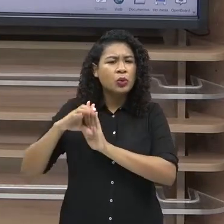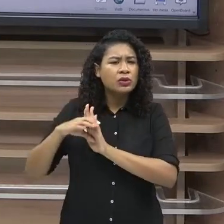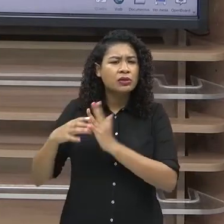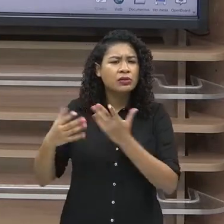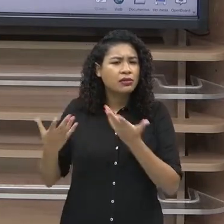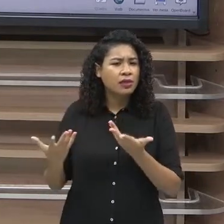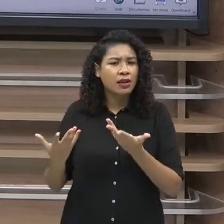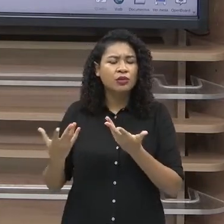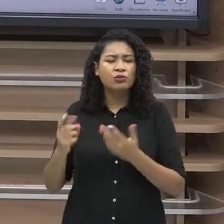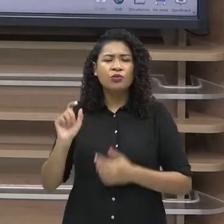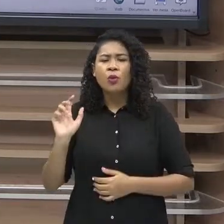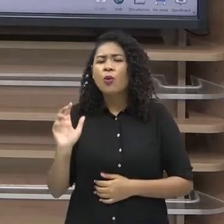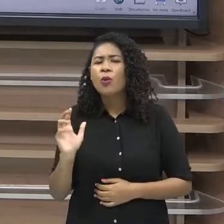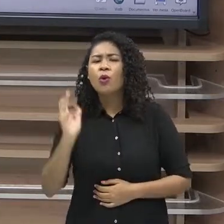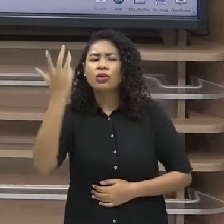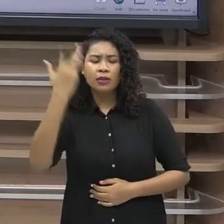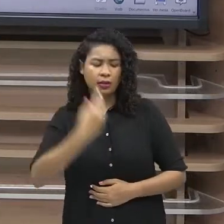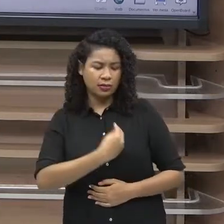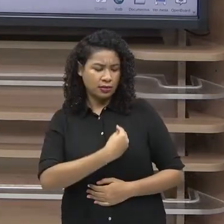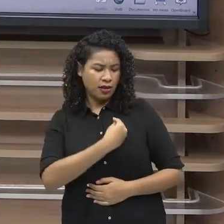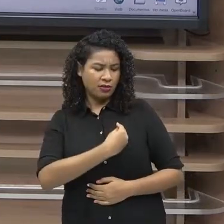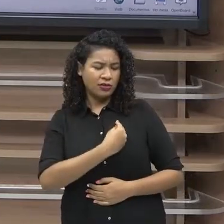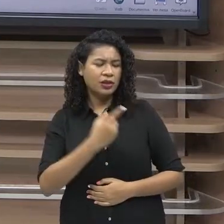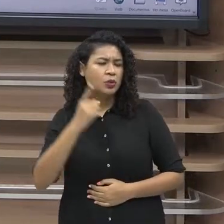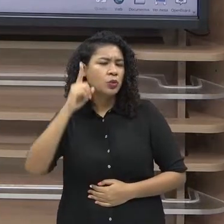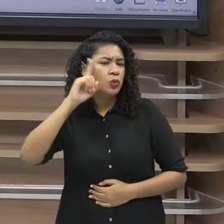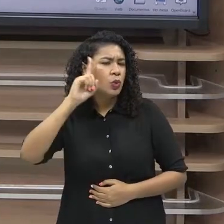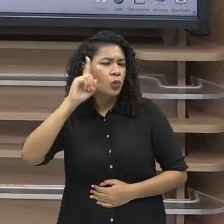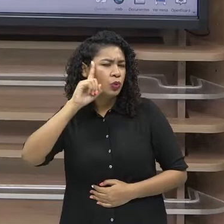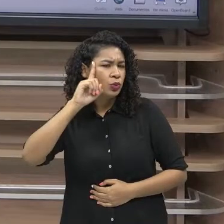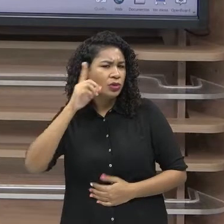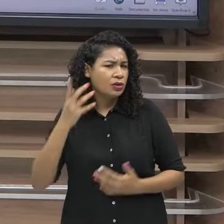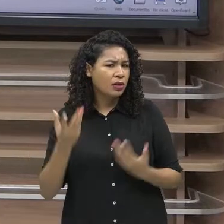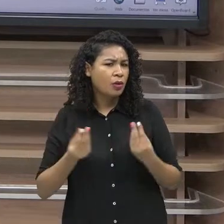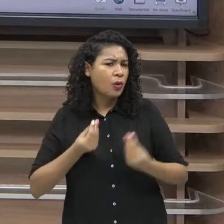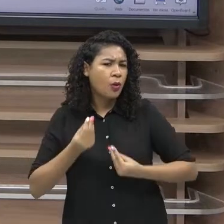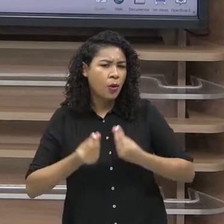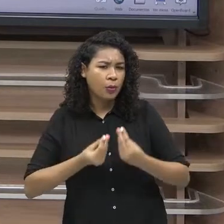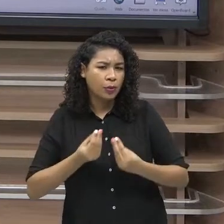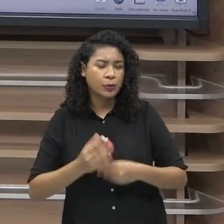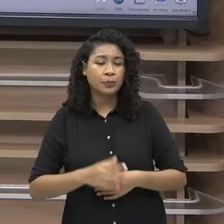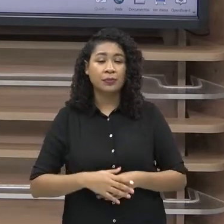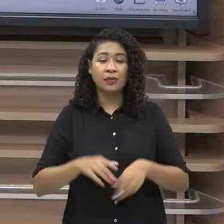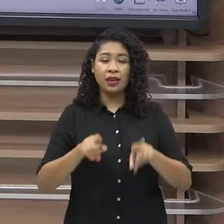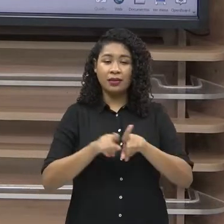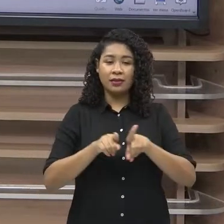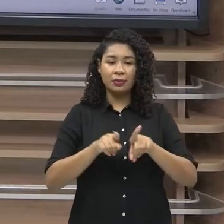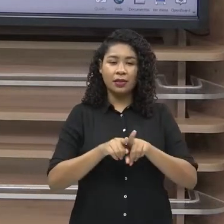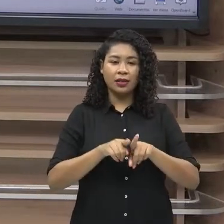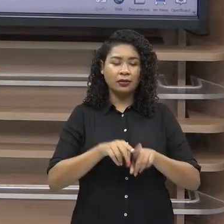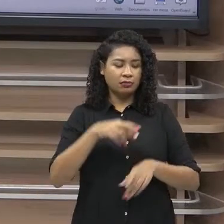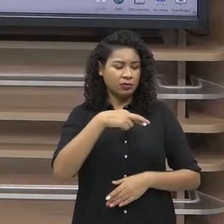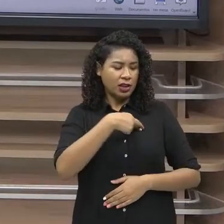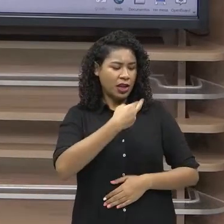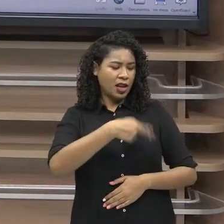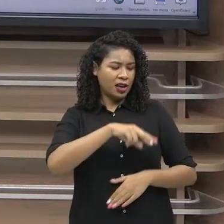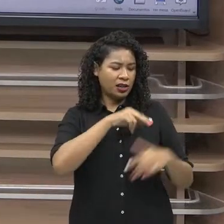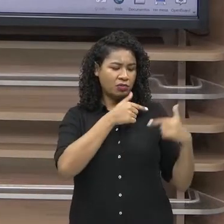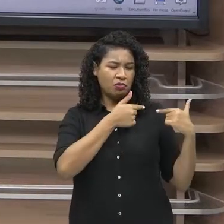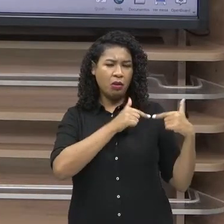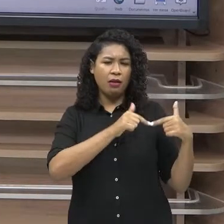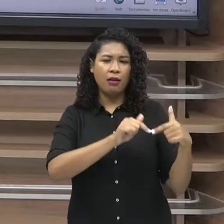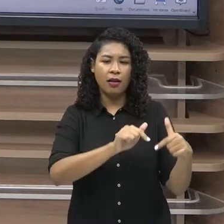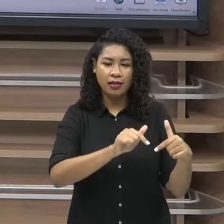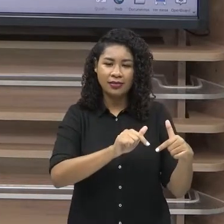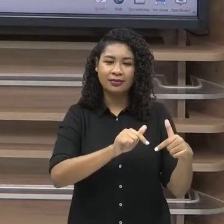esse fenômeno está na nossa vida, no nosso dia a dia, e as tradições religiosas. Mas junto com isso,